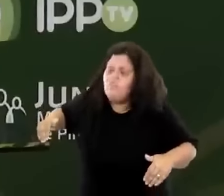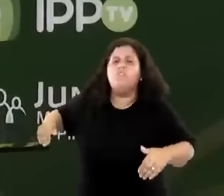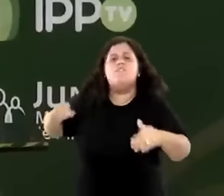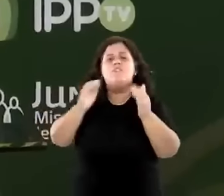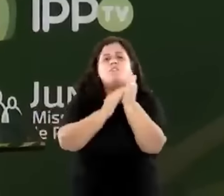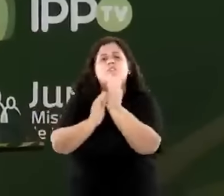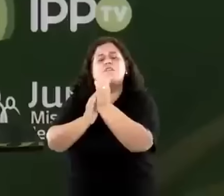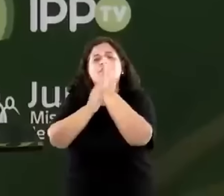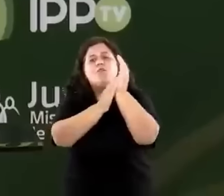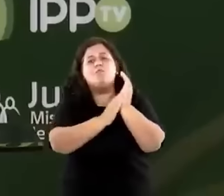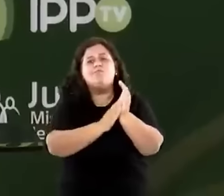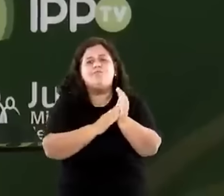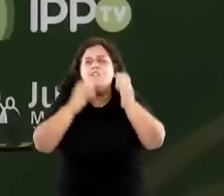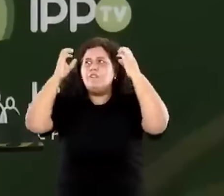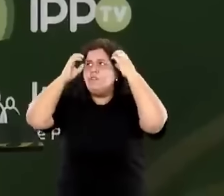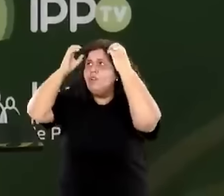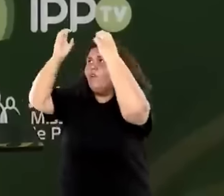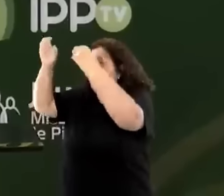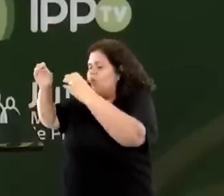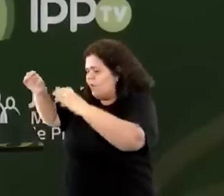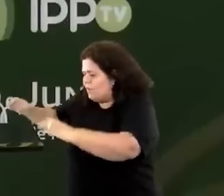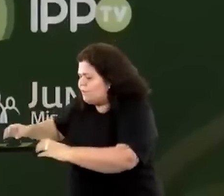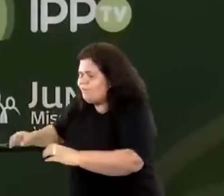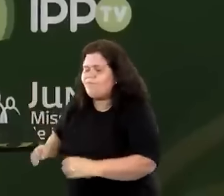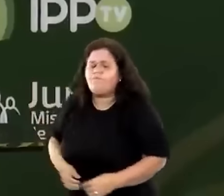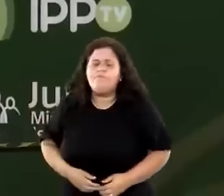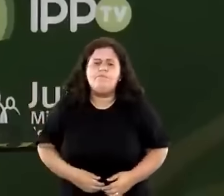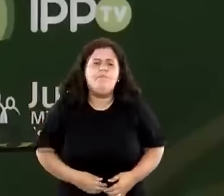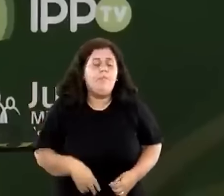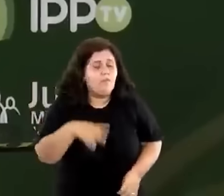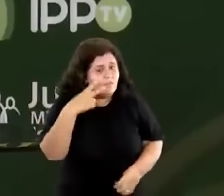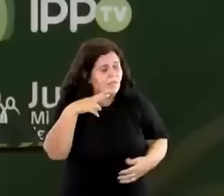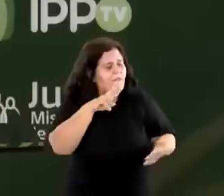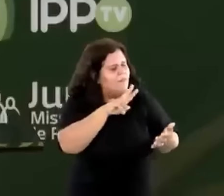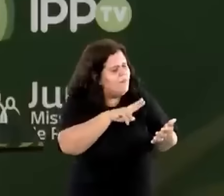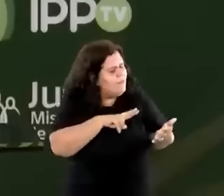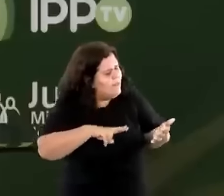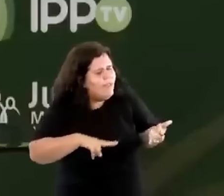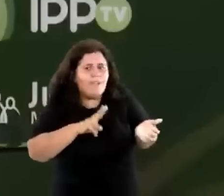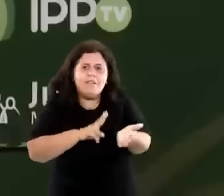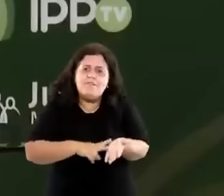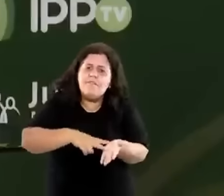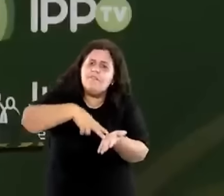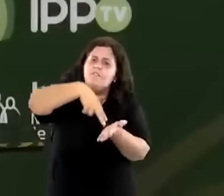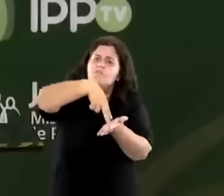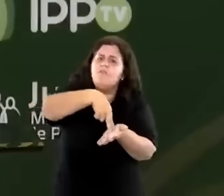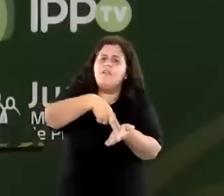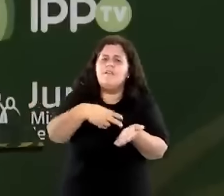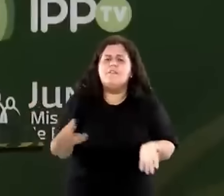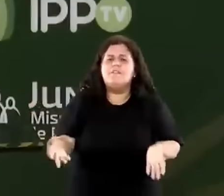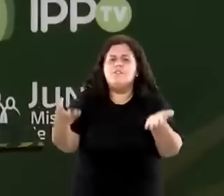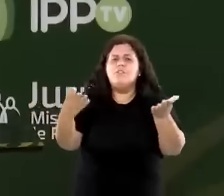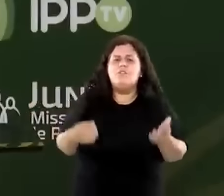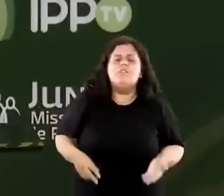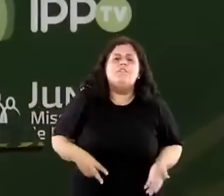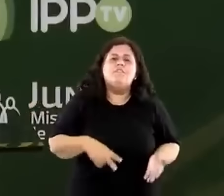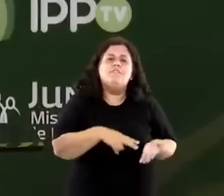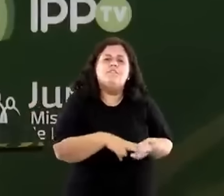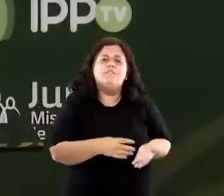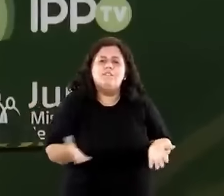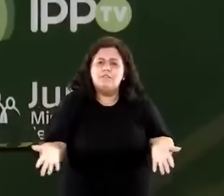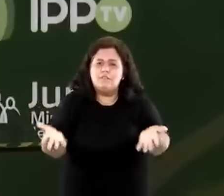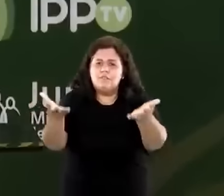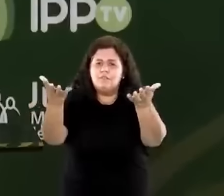Versículo 11 e eu peço que você em voz uníssona Leia comigo ficando de pé o versículo an toda a